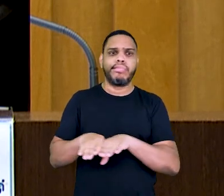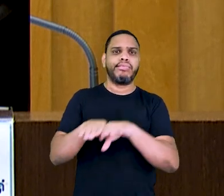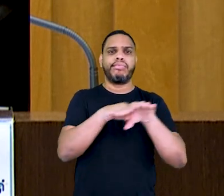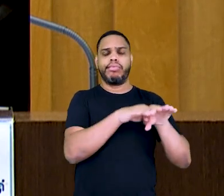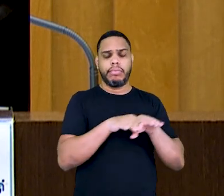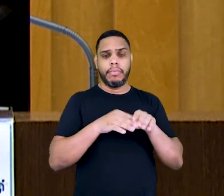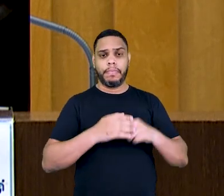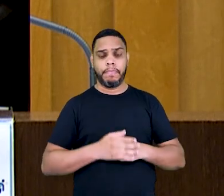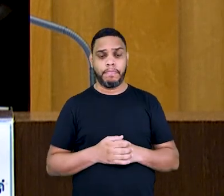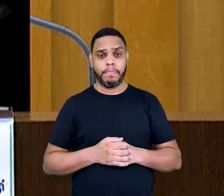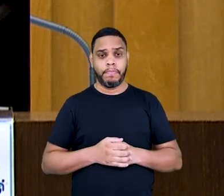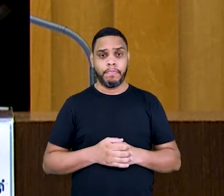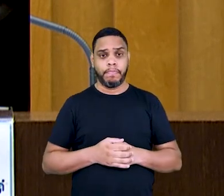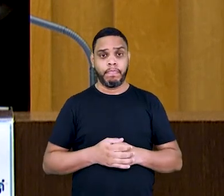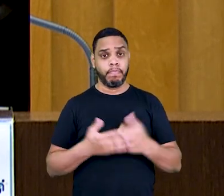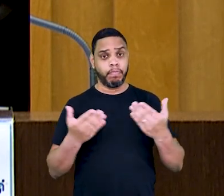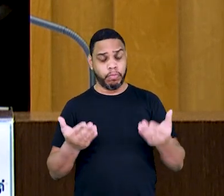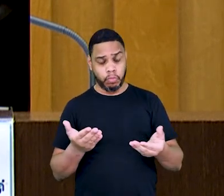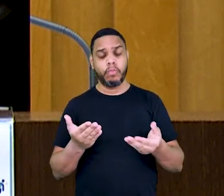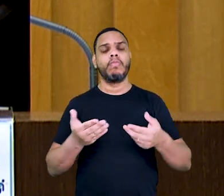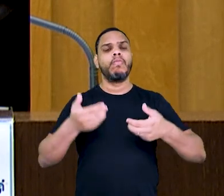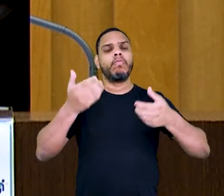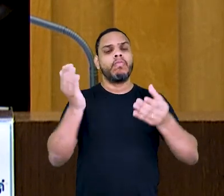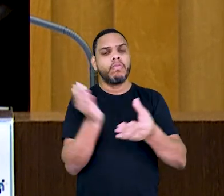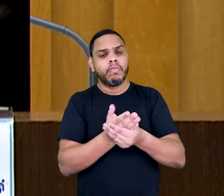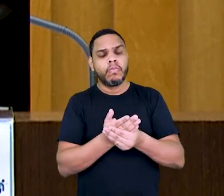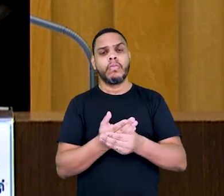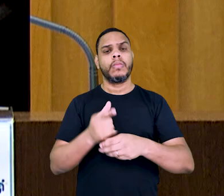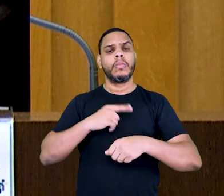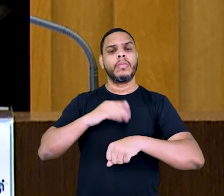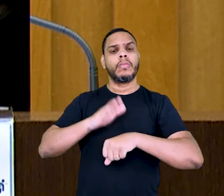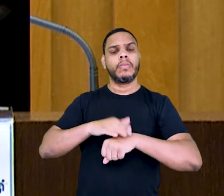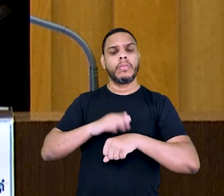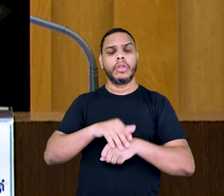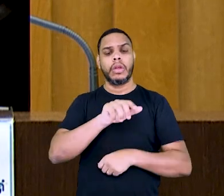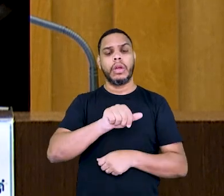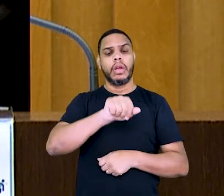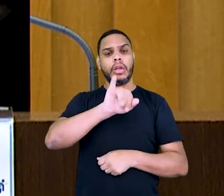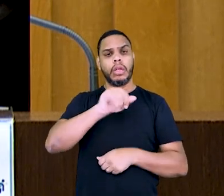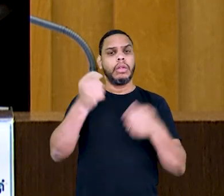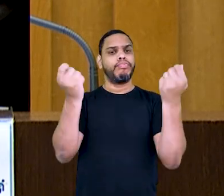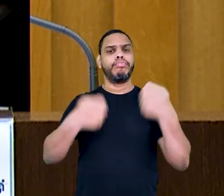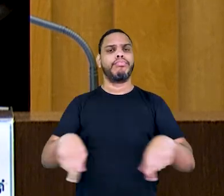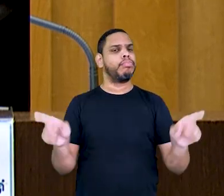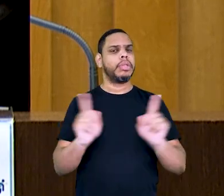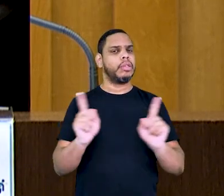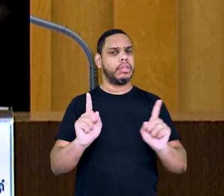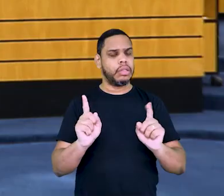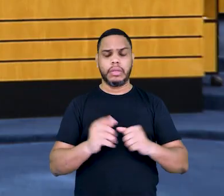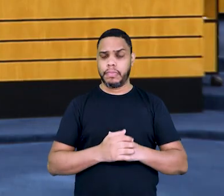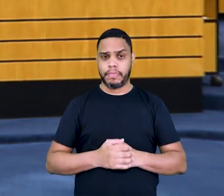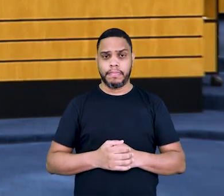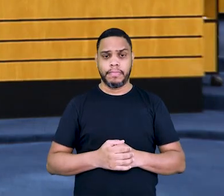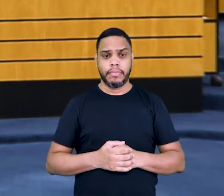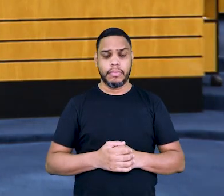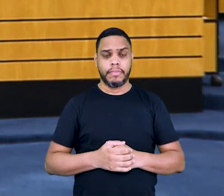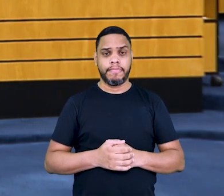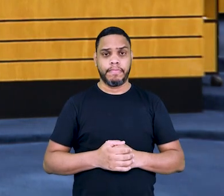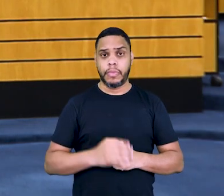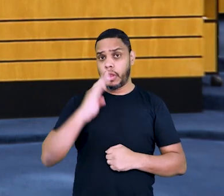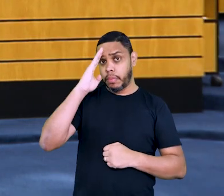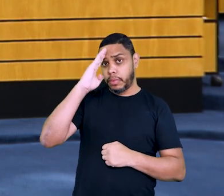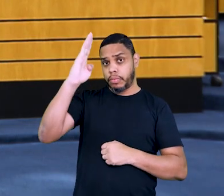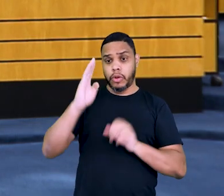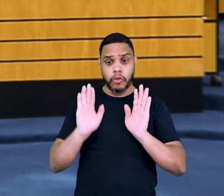precedentes. Em tais casos, deixando de ser cabível o agravo de instrumento em recurso de revista. O principal foco